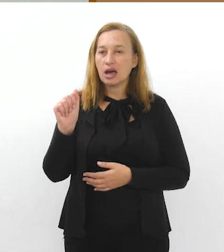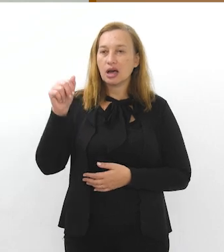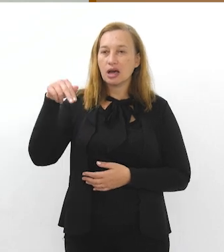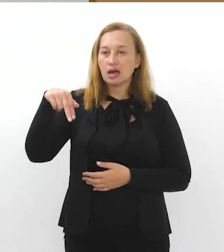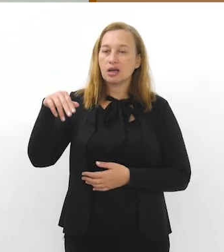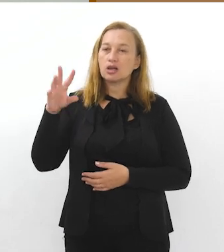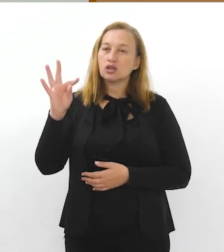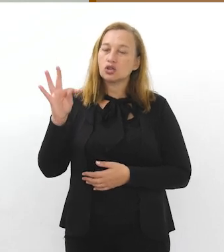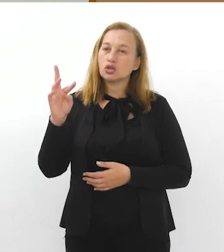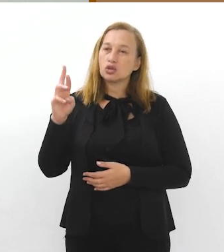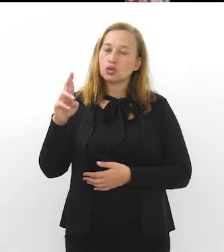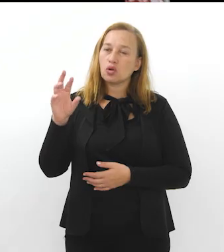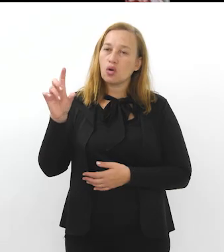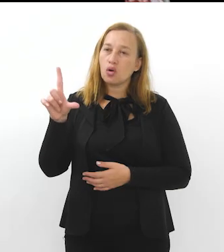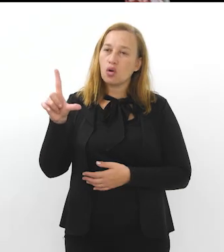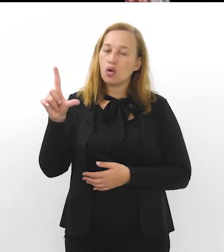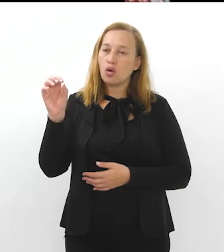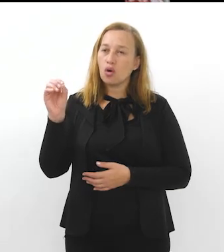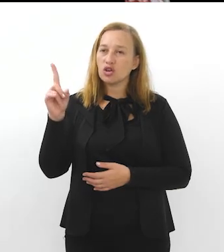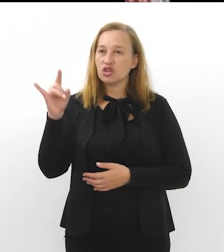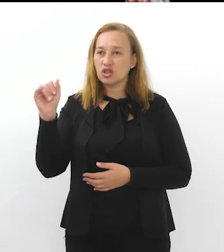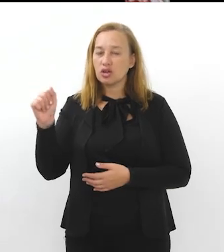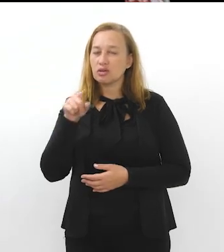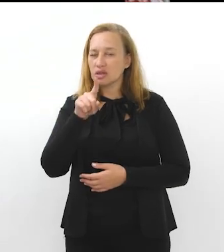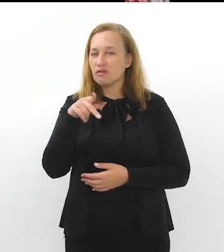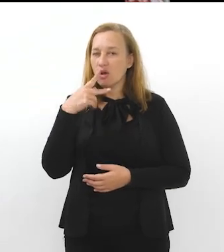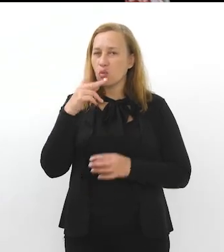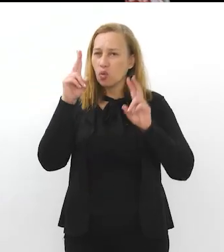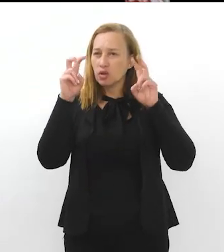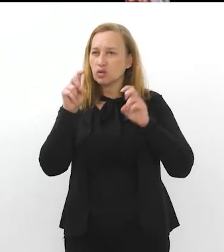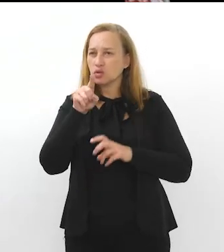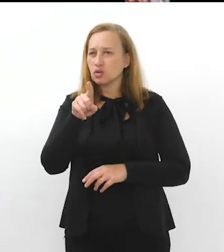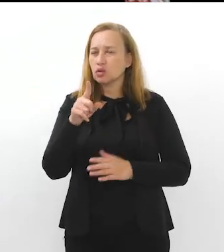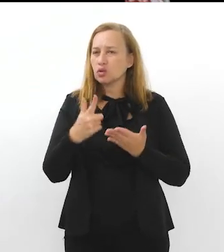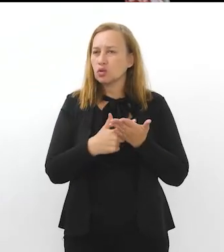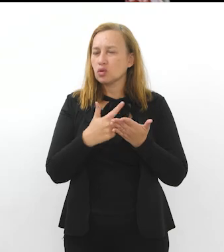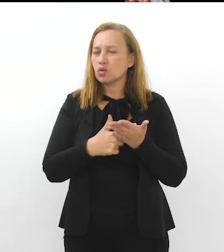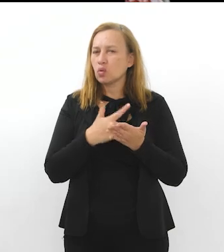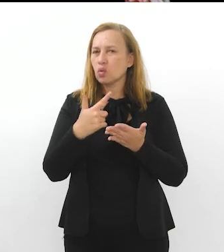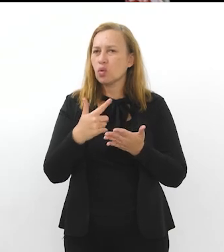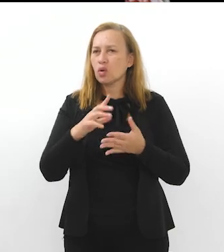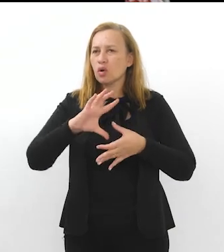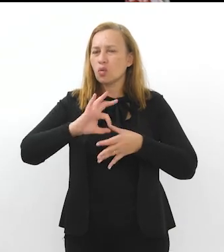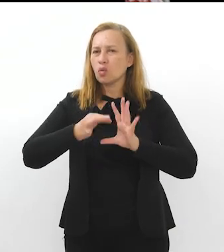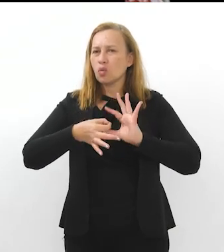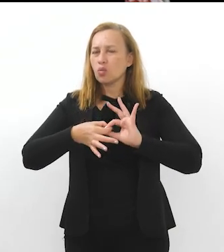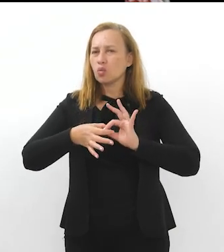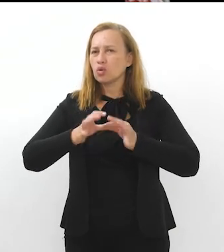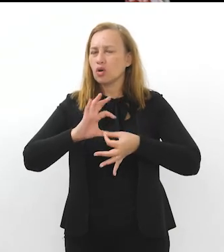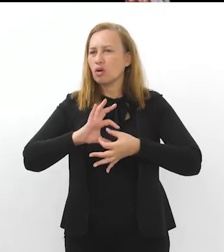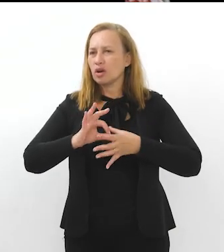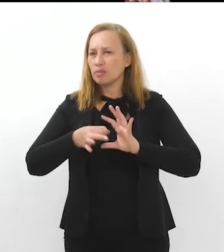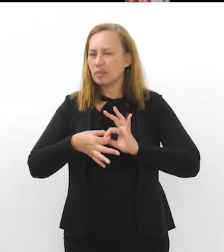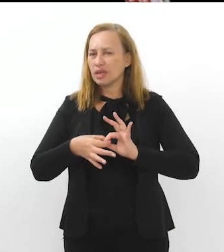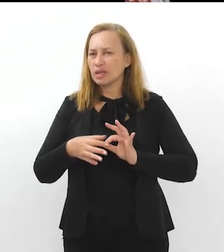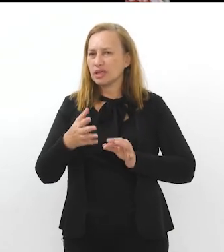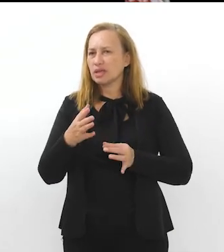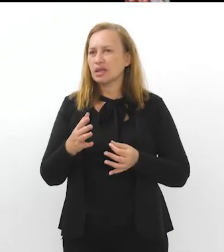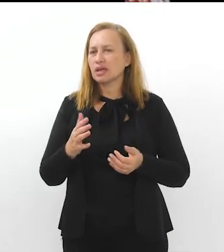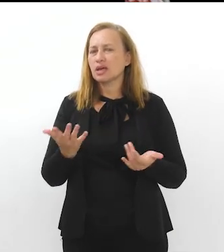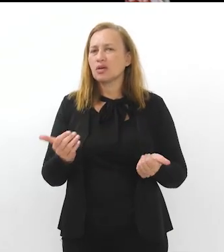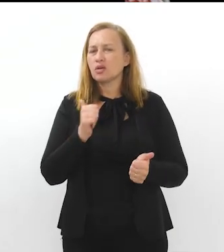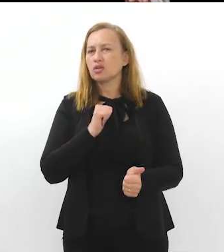antologia. Você tocou num assunto aí, que você fala no livro, que é sobre o esporte, né? As pessoas